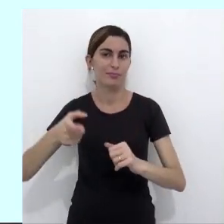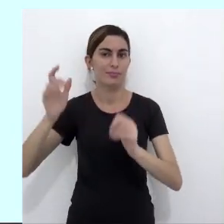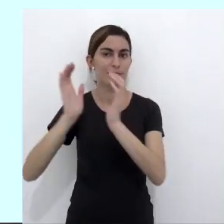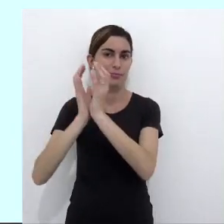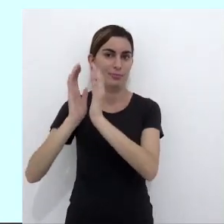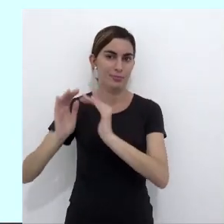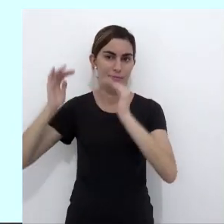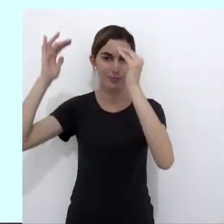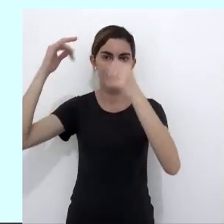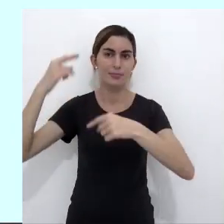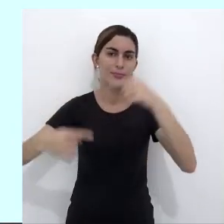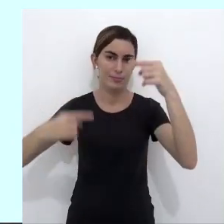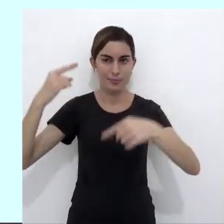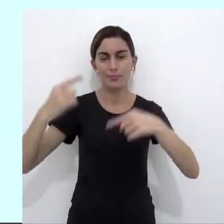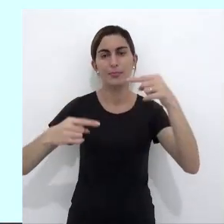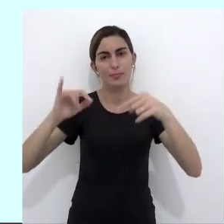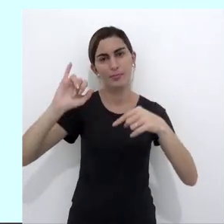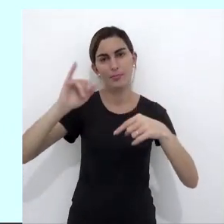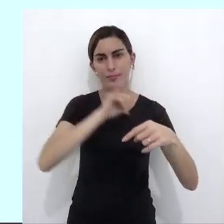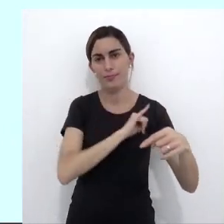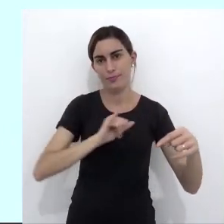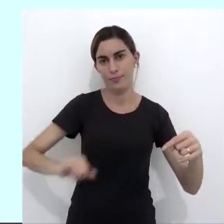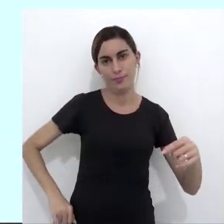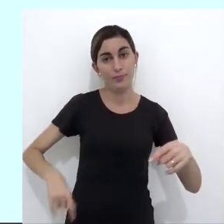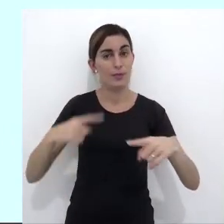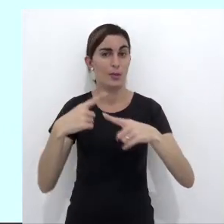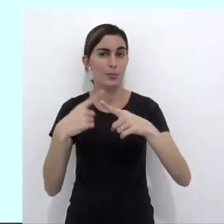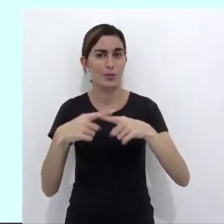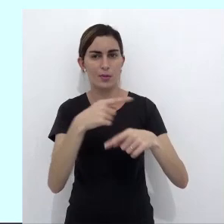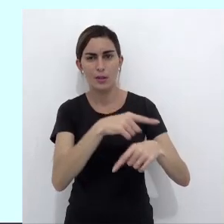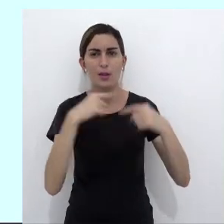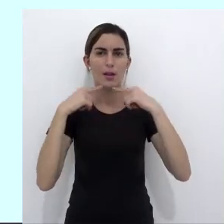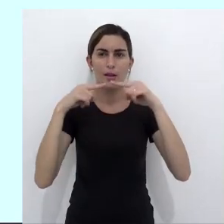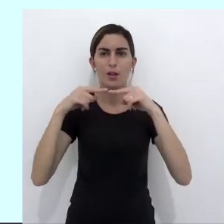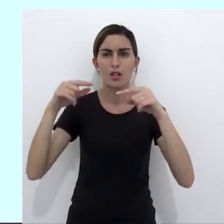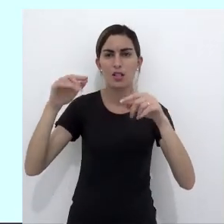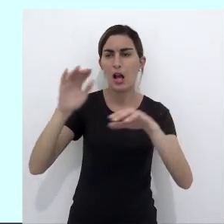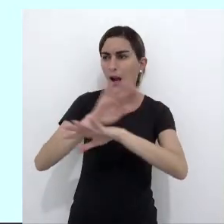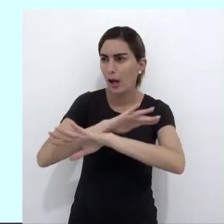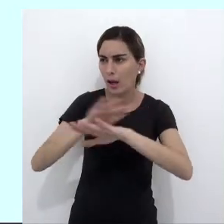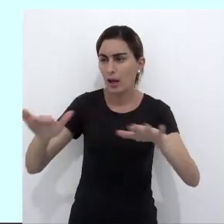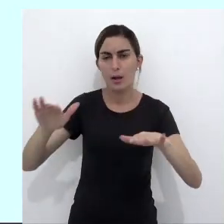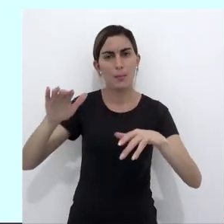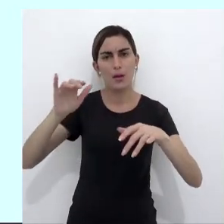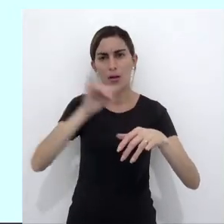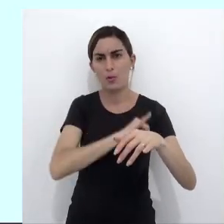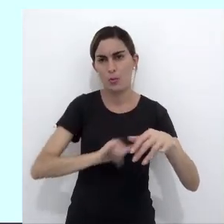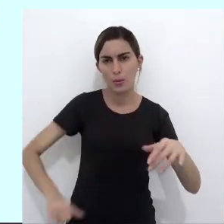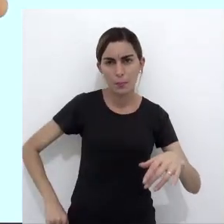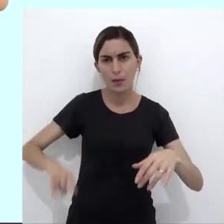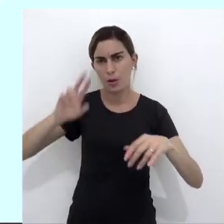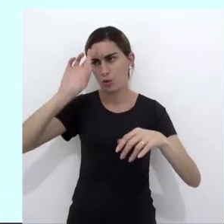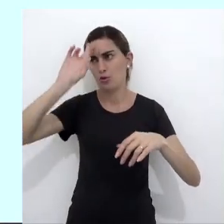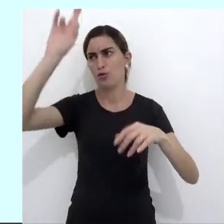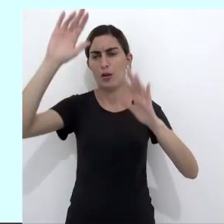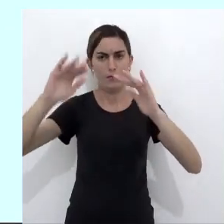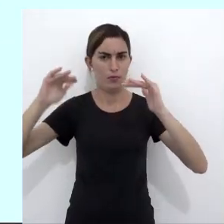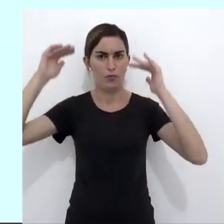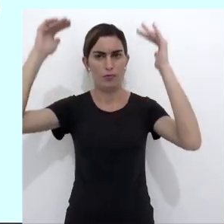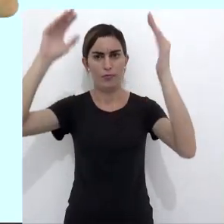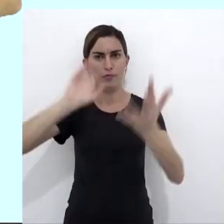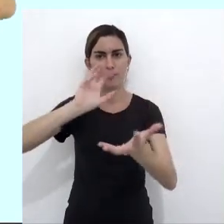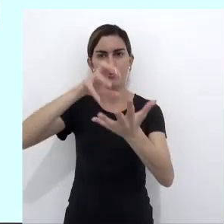da classe política imperial. Porque extinguir o poder moderador era praticamente extinguir a ideia